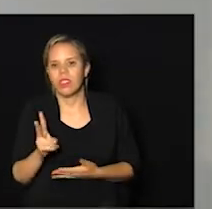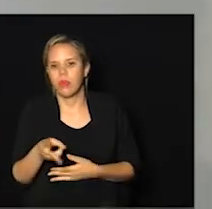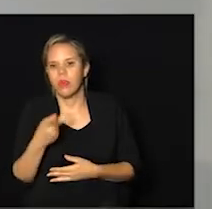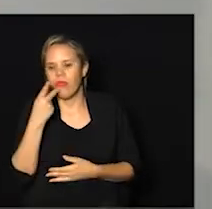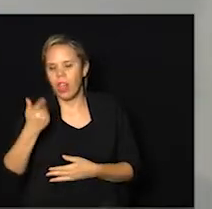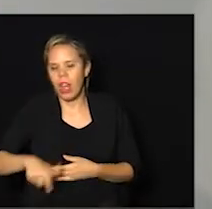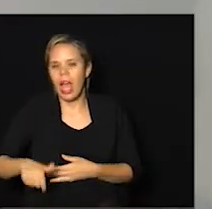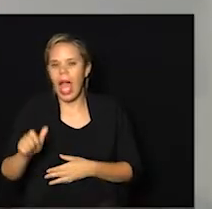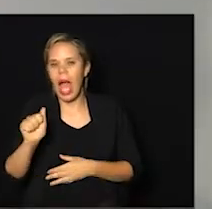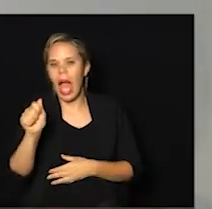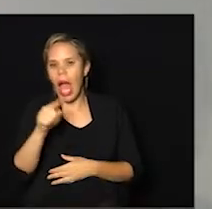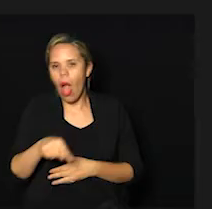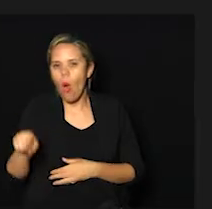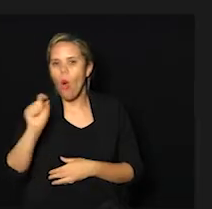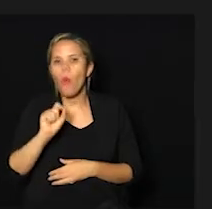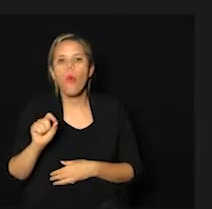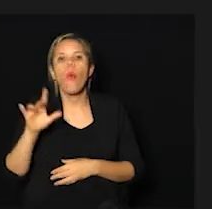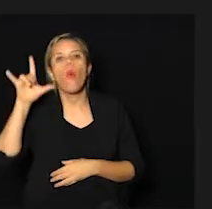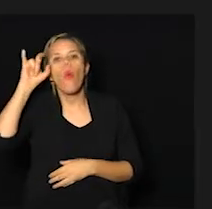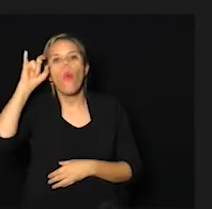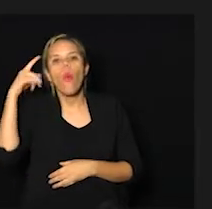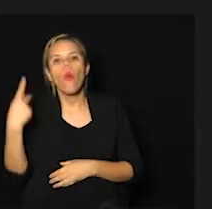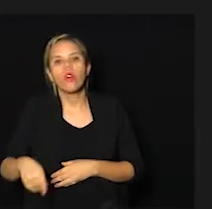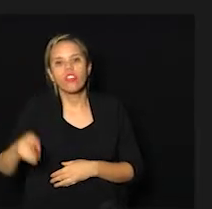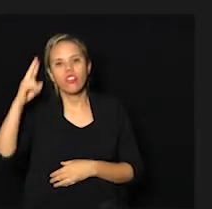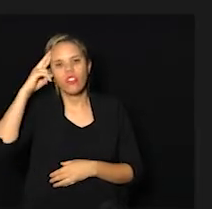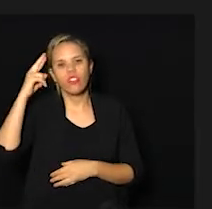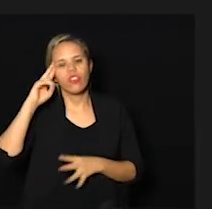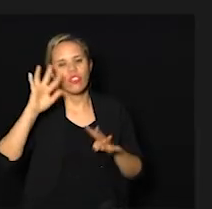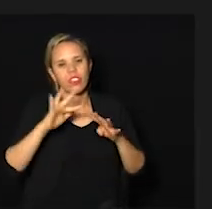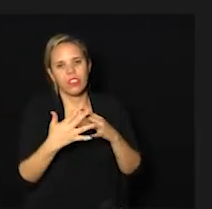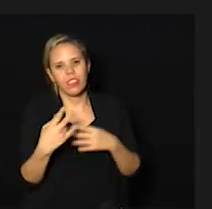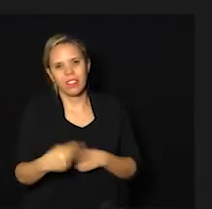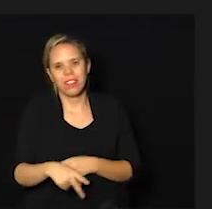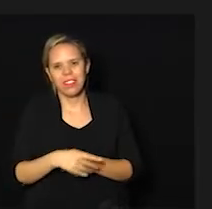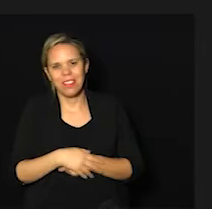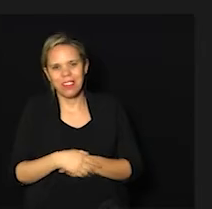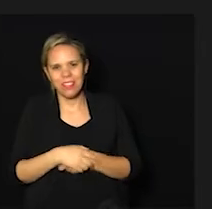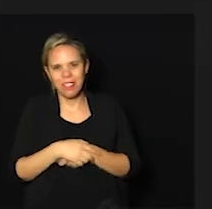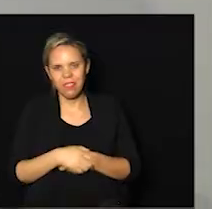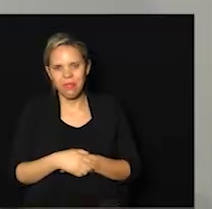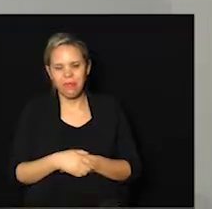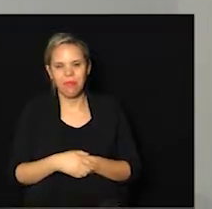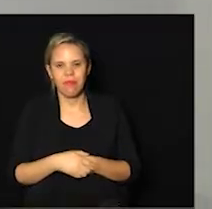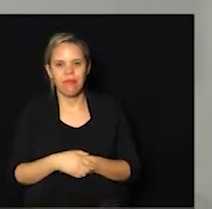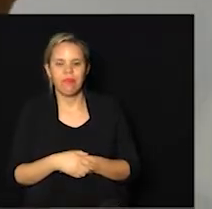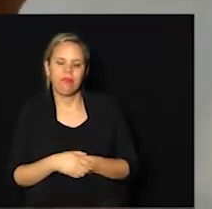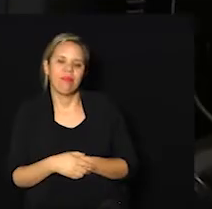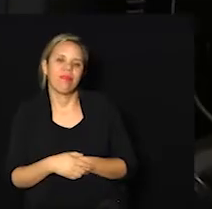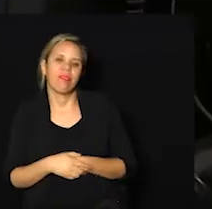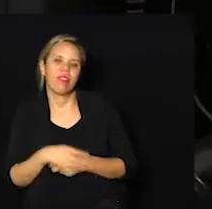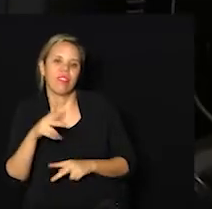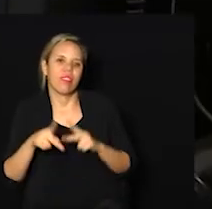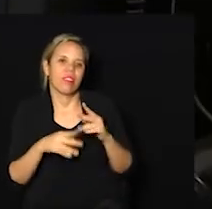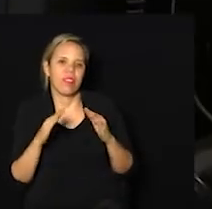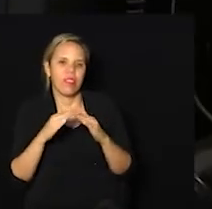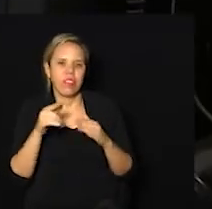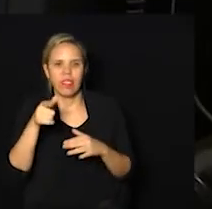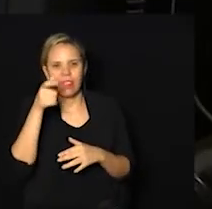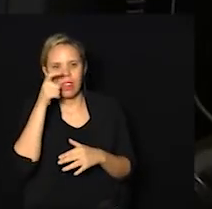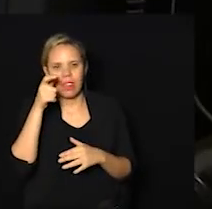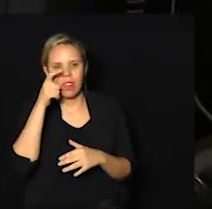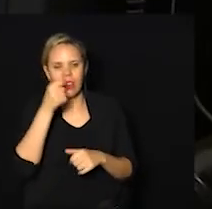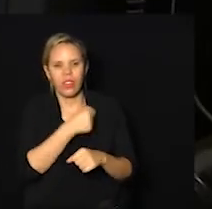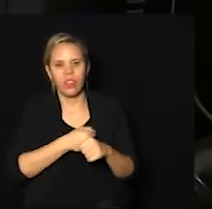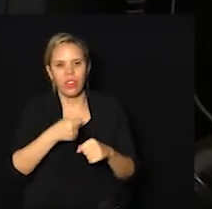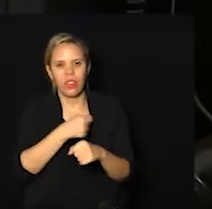o arroba, né? Arroba chefs na quarentena. Então é isso, gente. Pessoal de casa, que